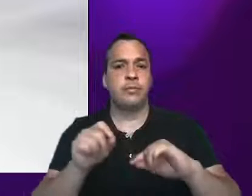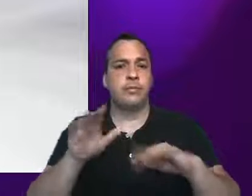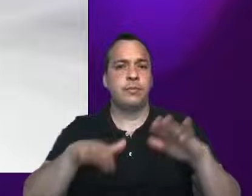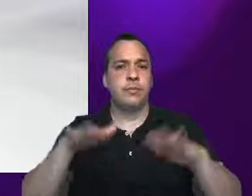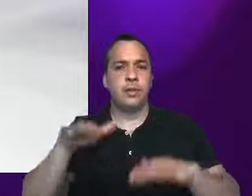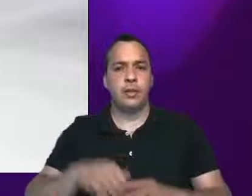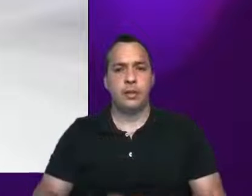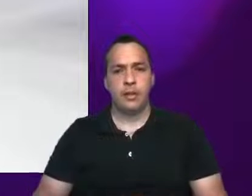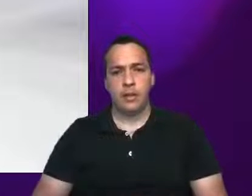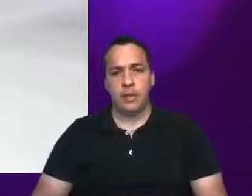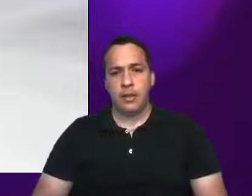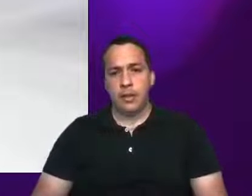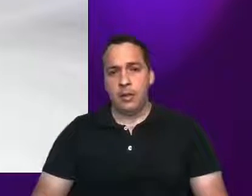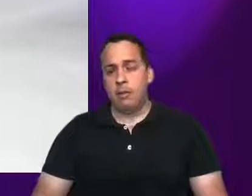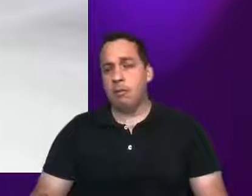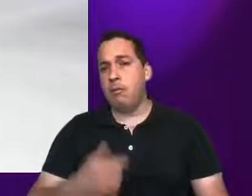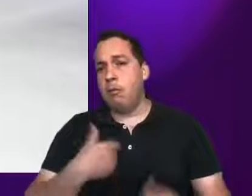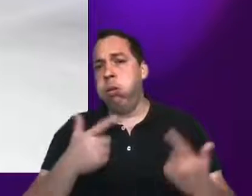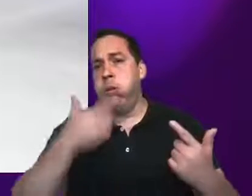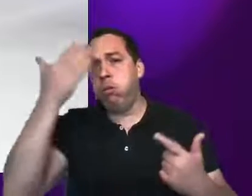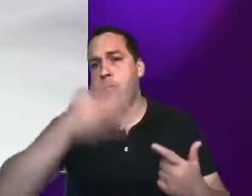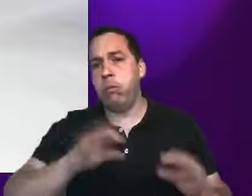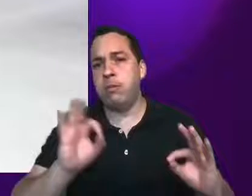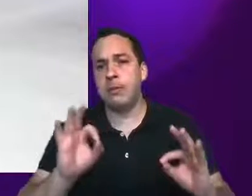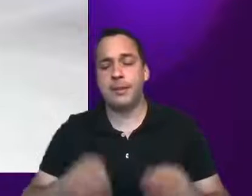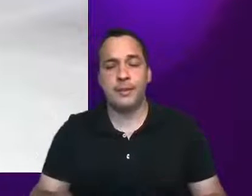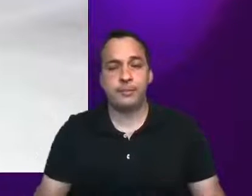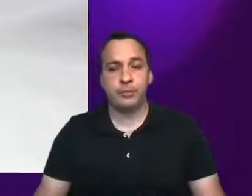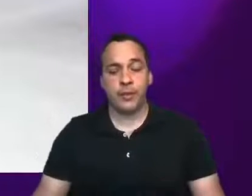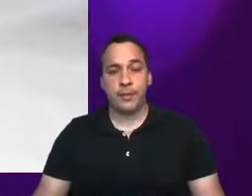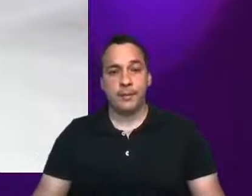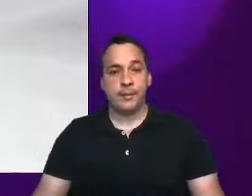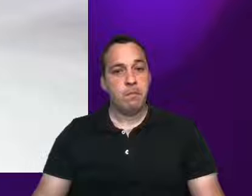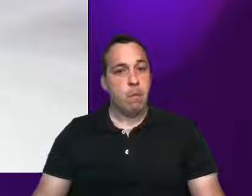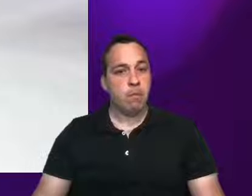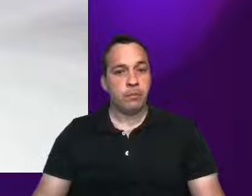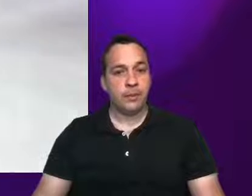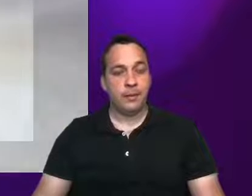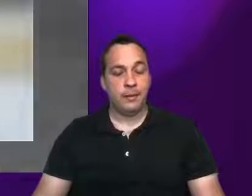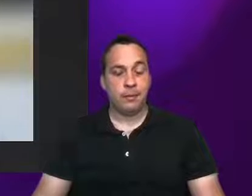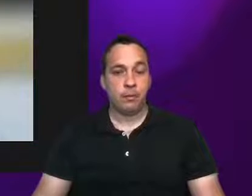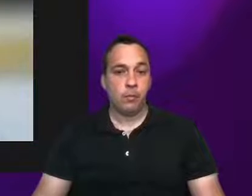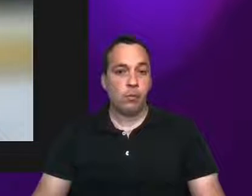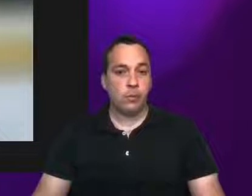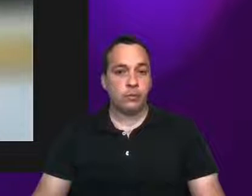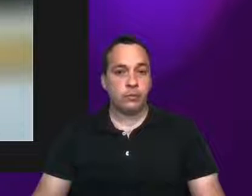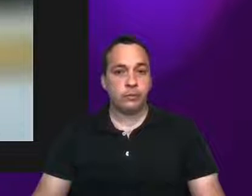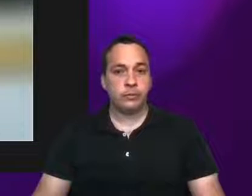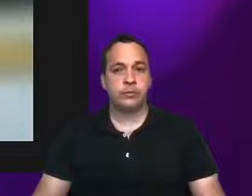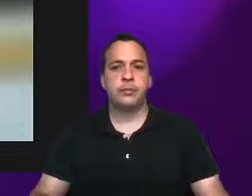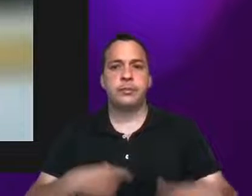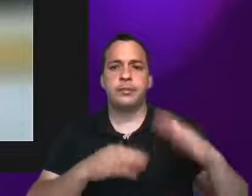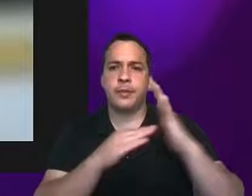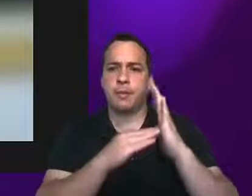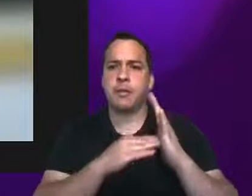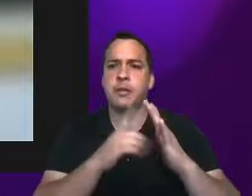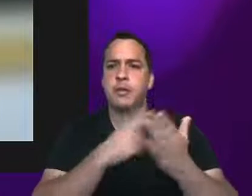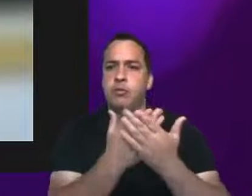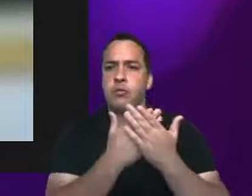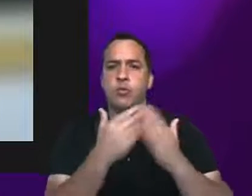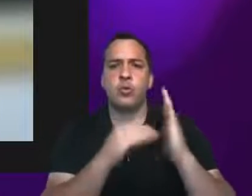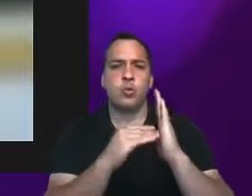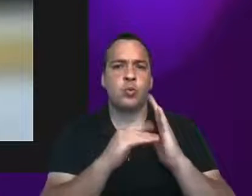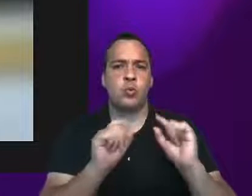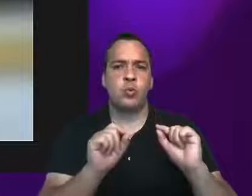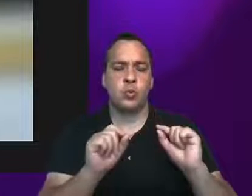não é baseado em evidência. Tá. Porque a DAPA a gente tem um limite aí pelos estudos, né? Que